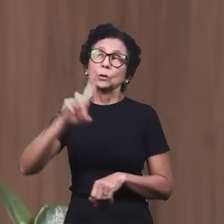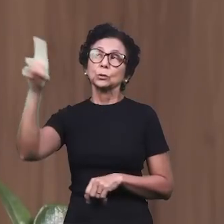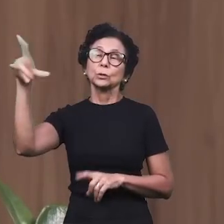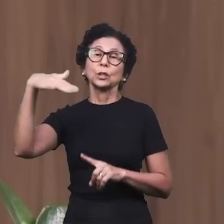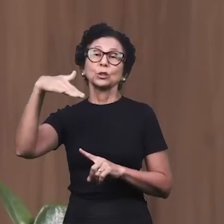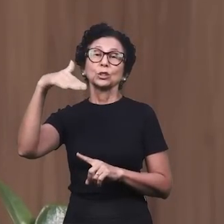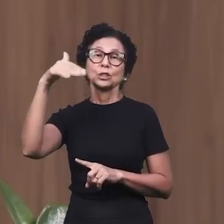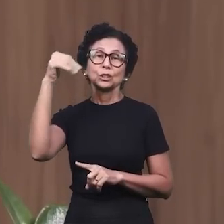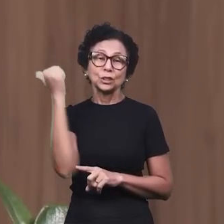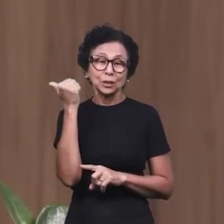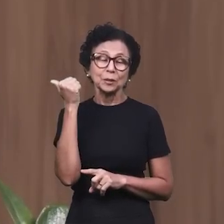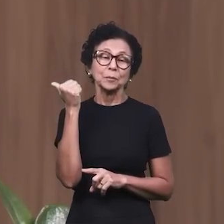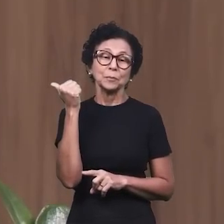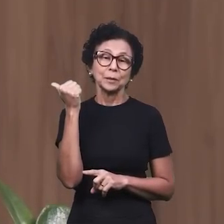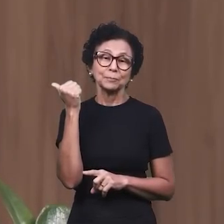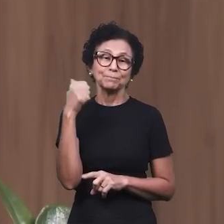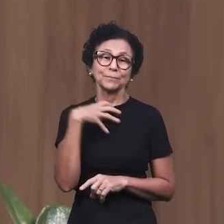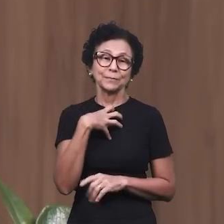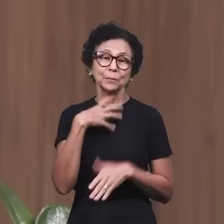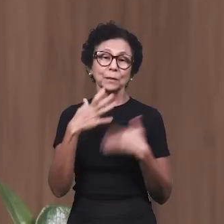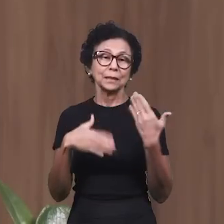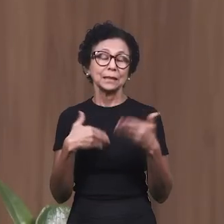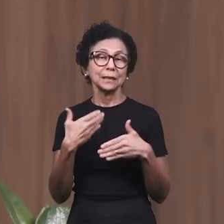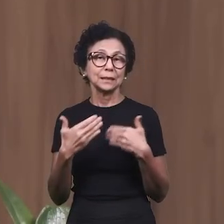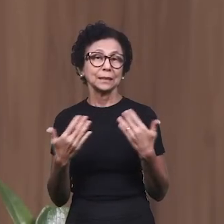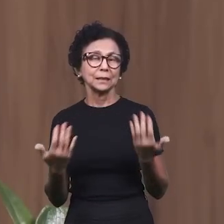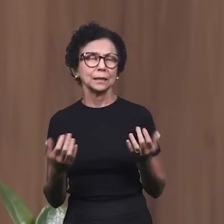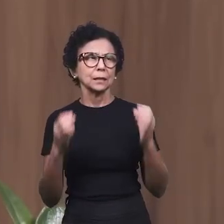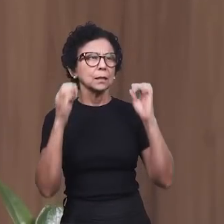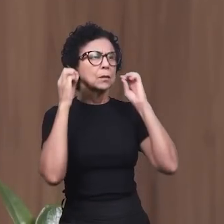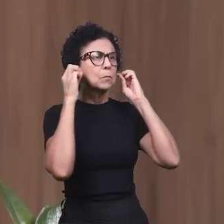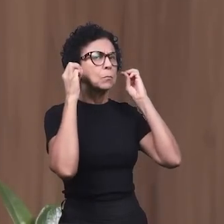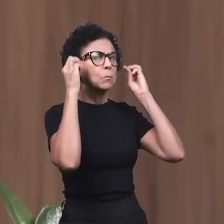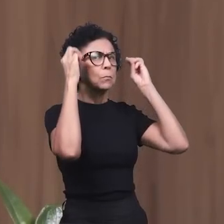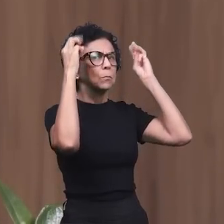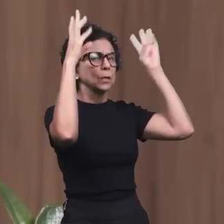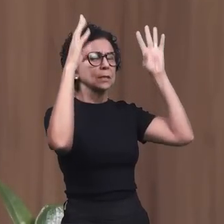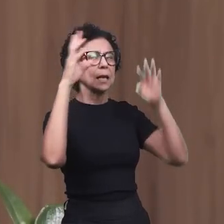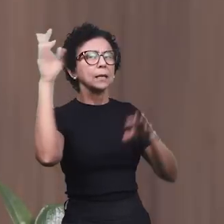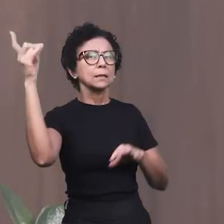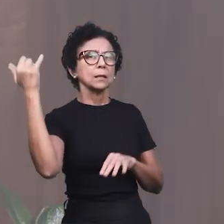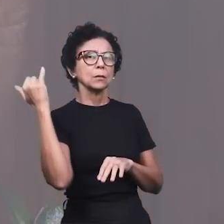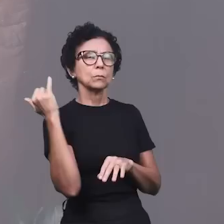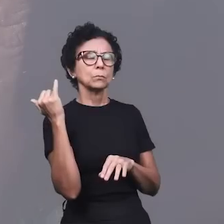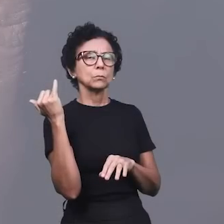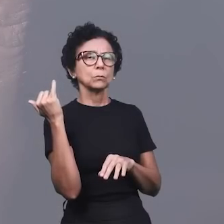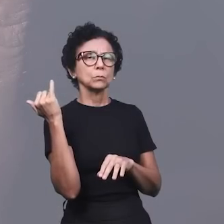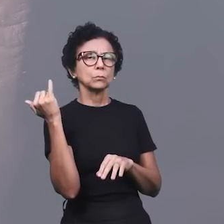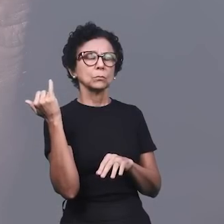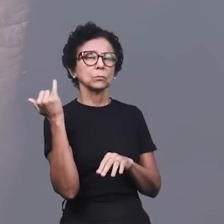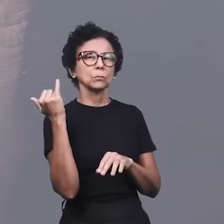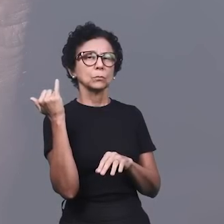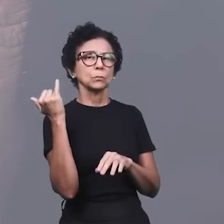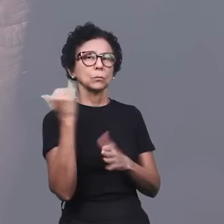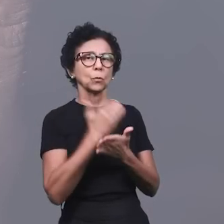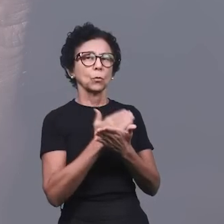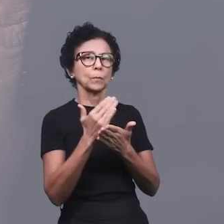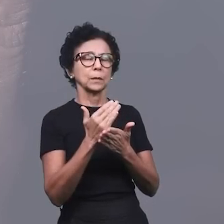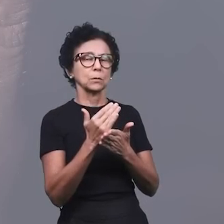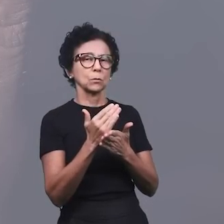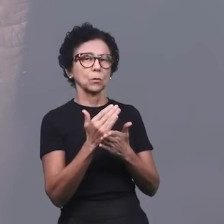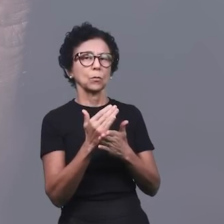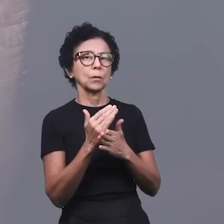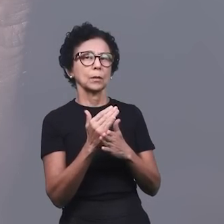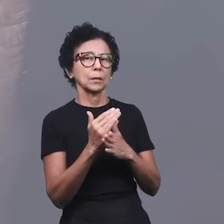Porque Deus começou a falar as orientações para Moisés e ele diz, conforme o capítulo 25, verso